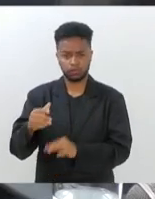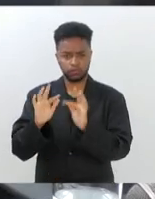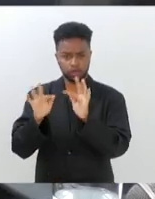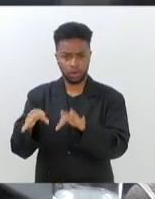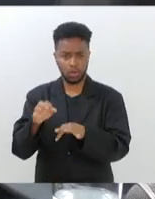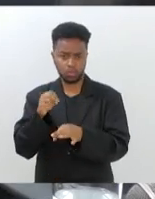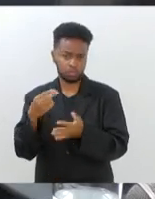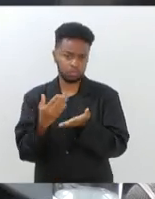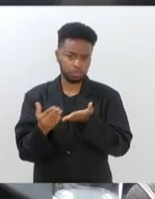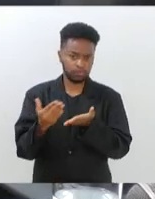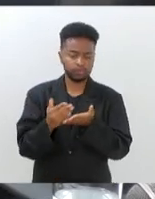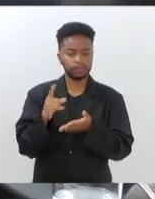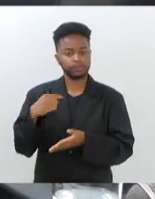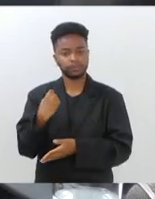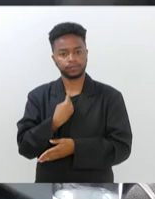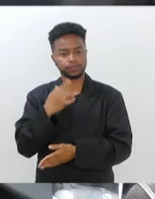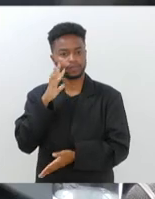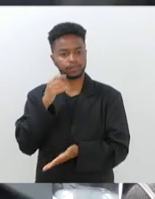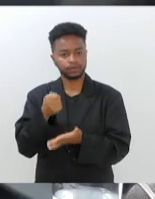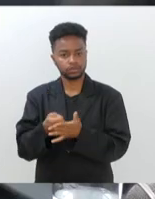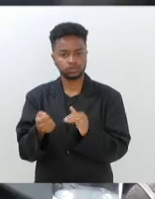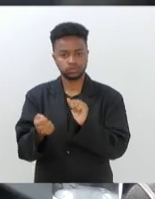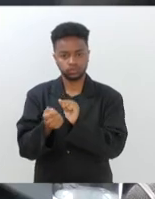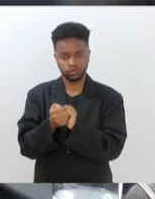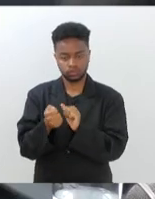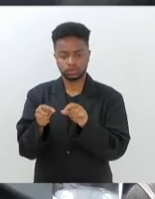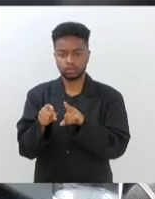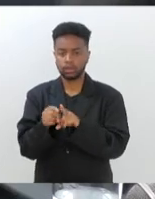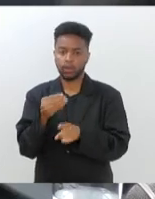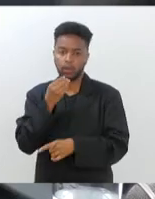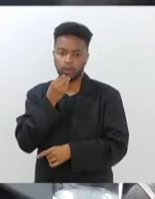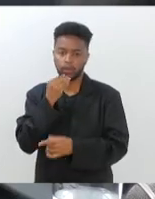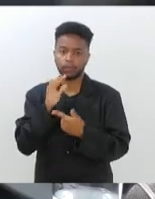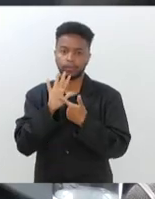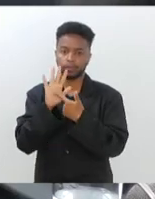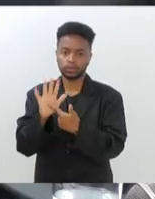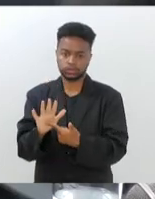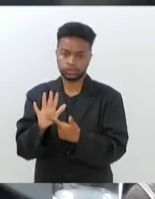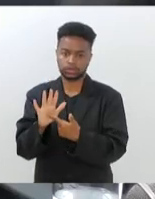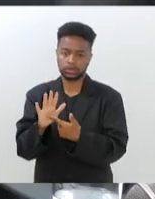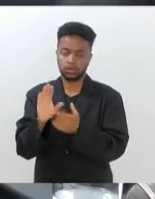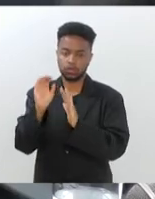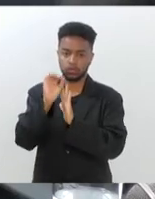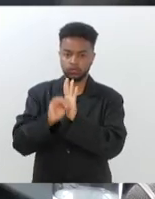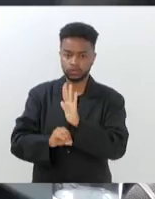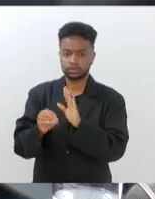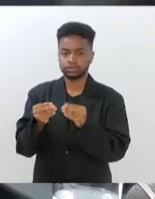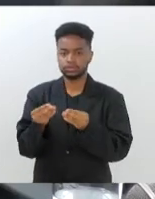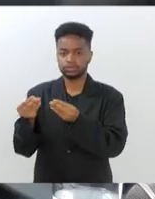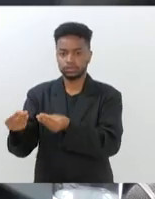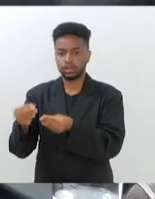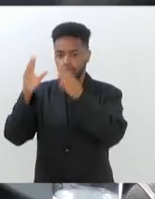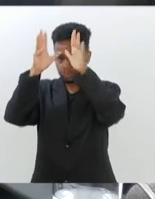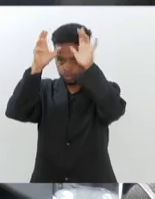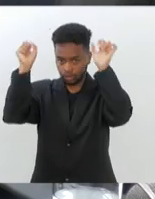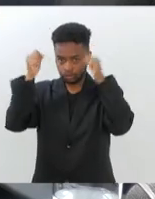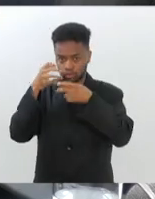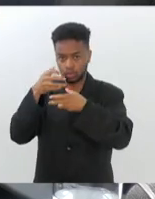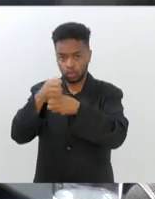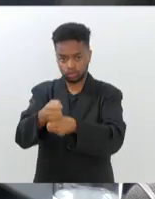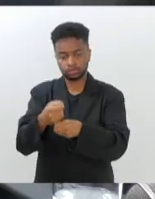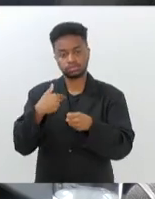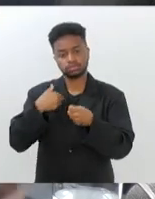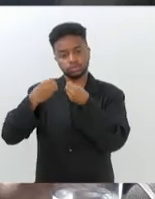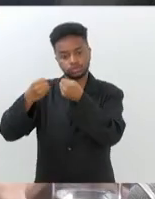fizesse uma questão de ordem paraa deliberação e eventualmente apresentasse por Ofício encaminhasse ao tribunal de ont então só para